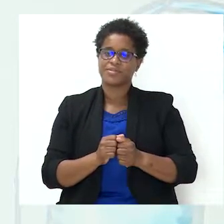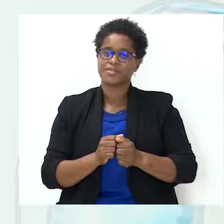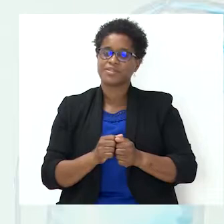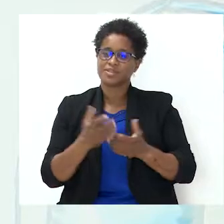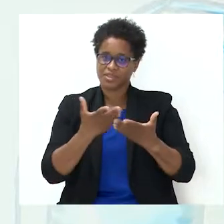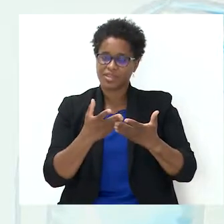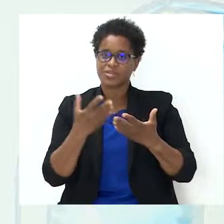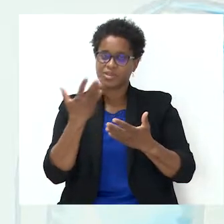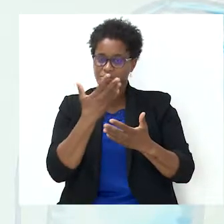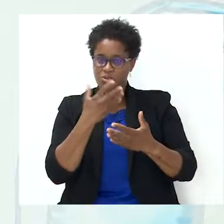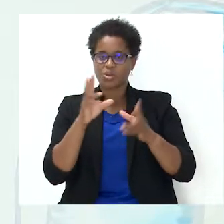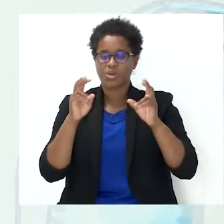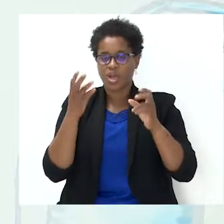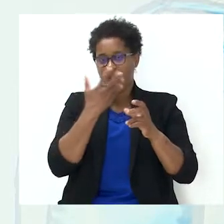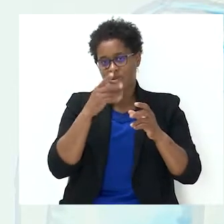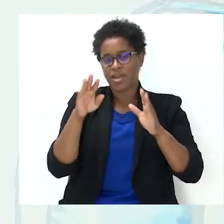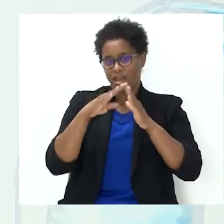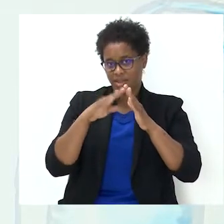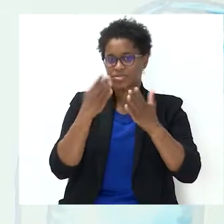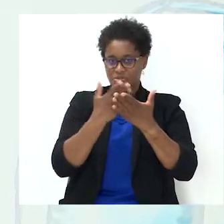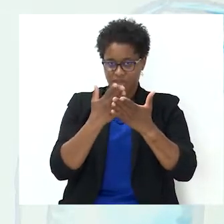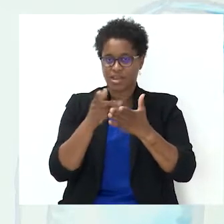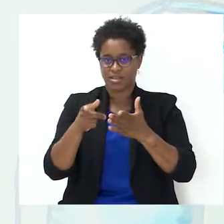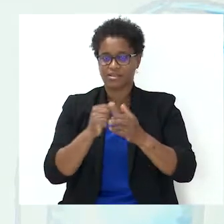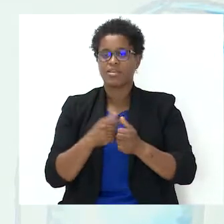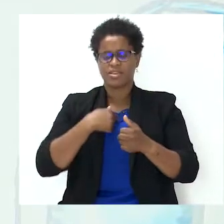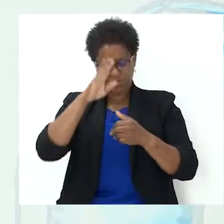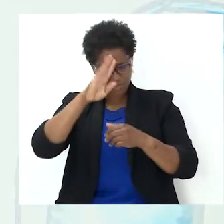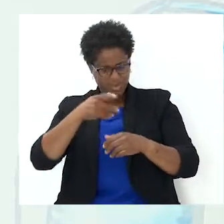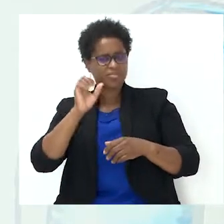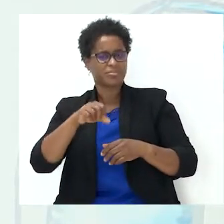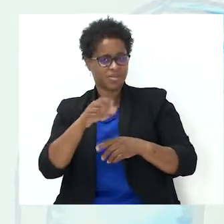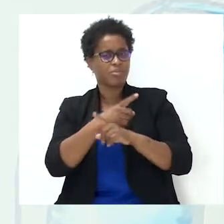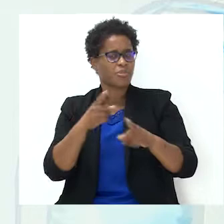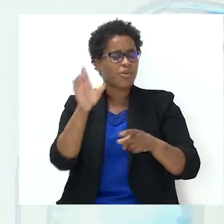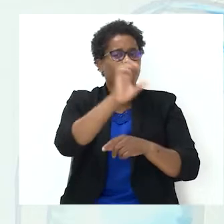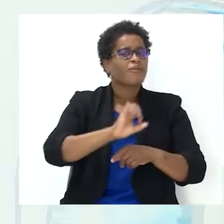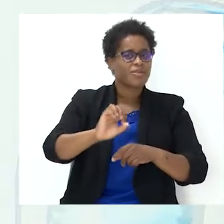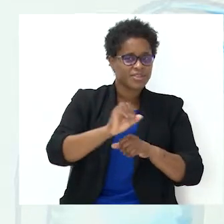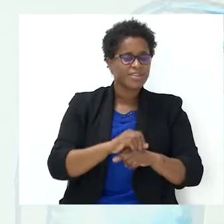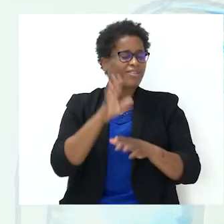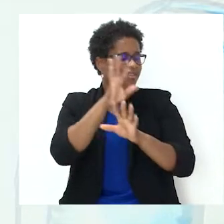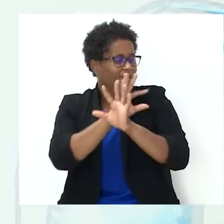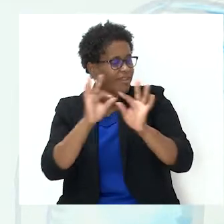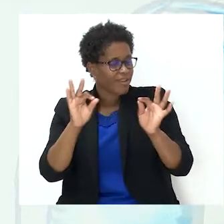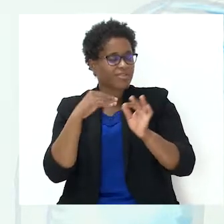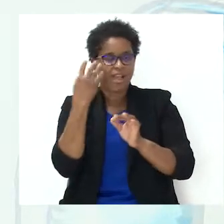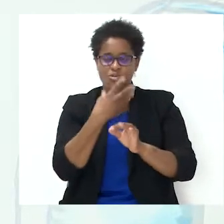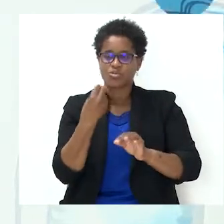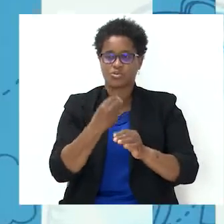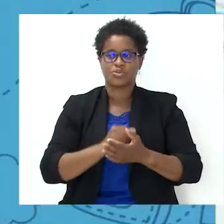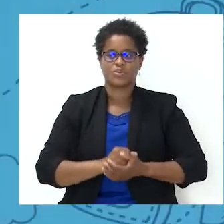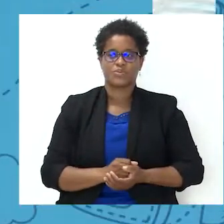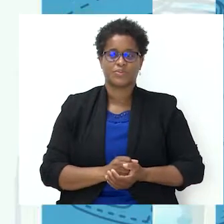Consolidaram o conteúdo em casa? Isso mesmo. Acredito bem que sim, porque vocês são excelentes